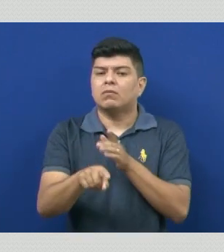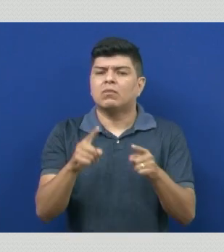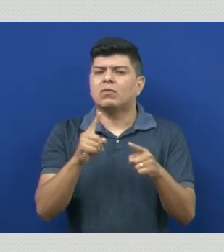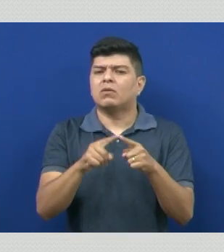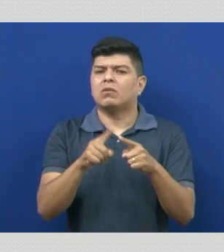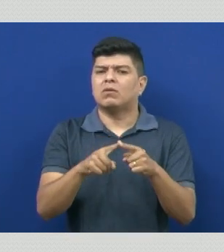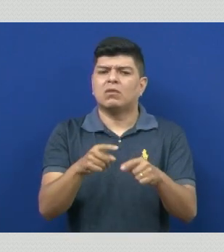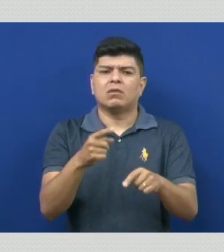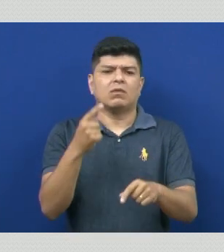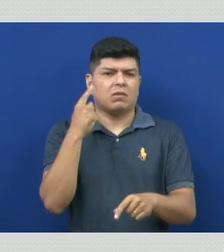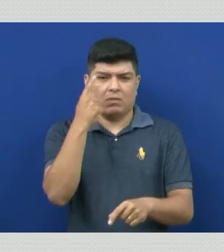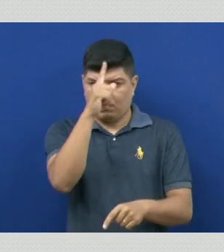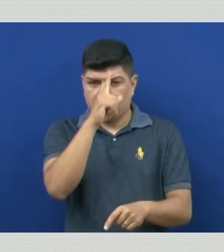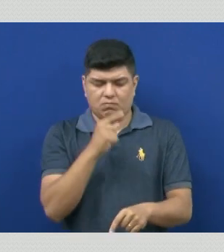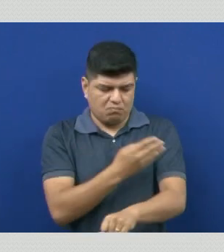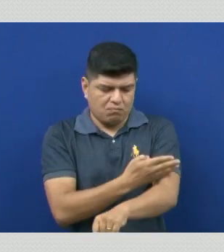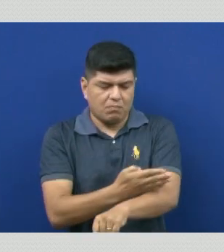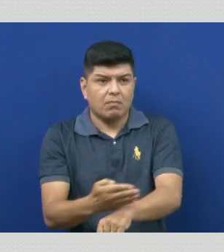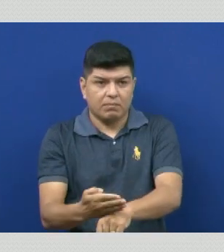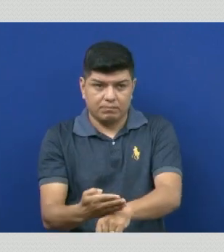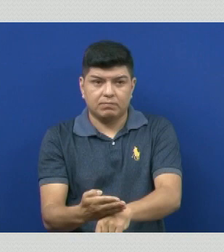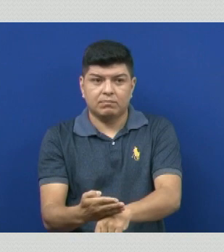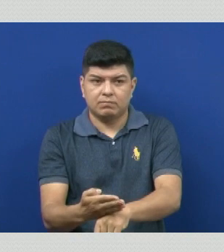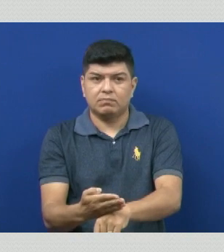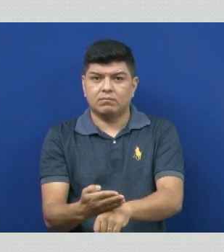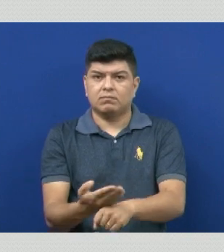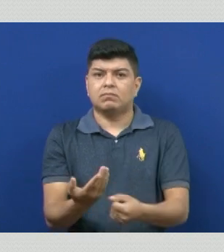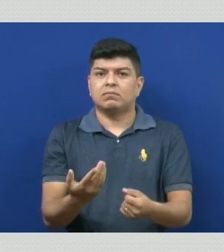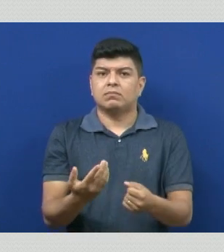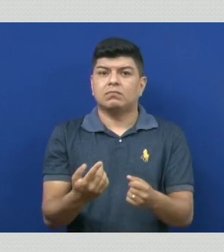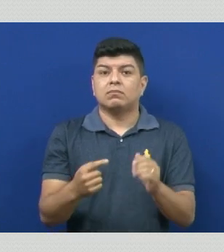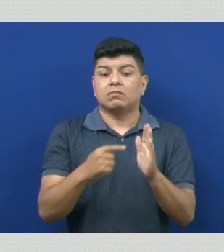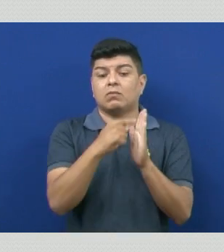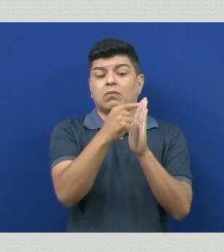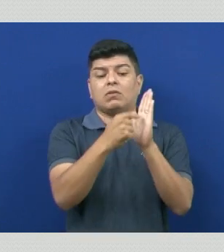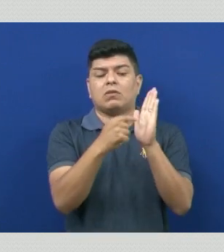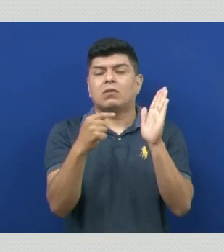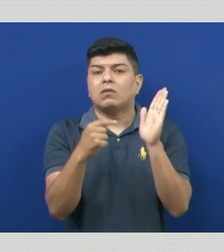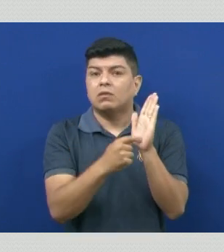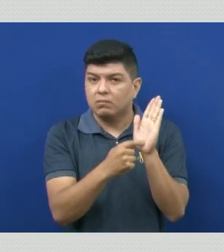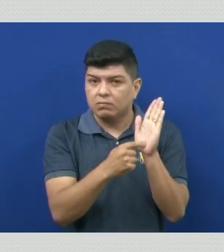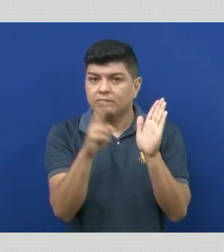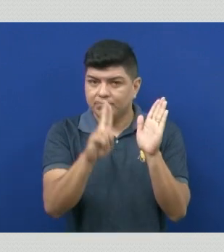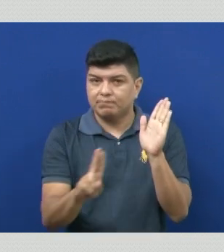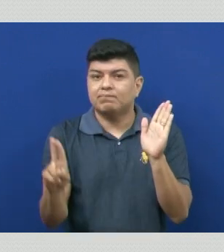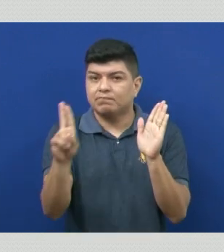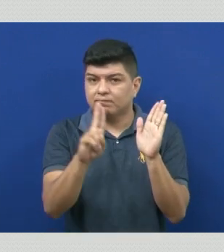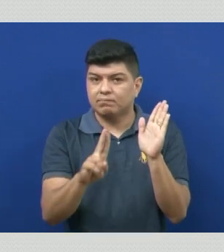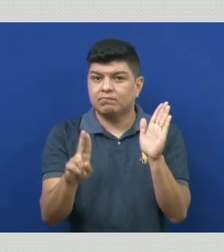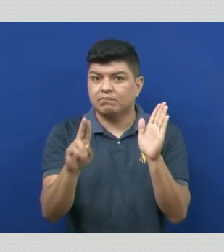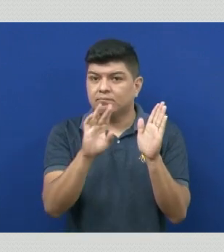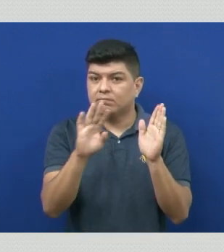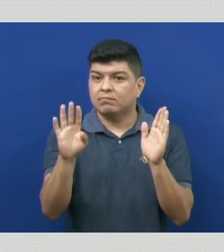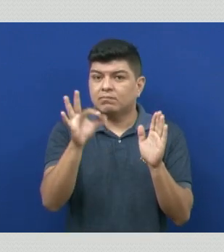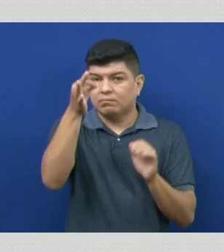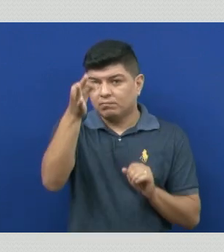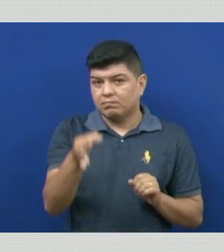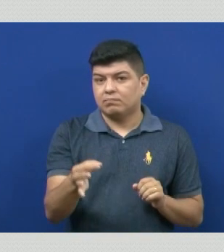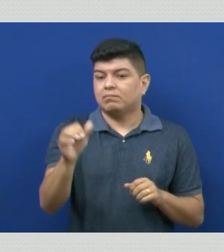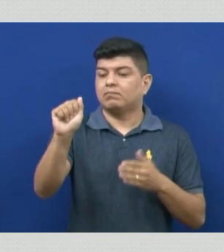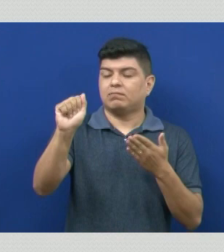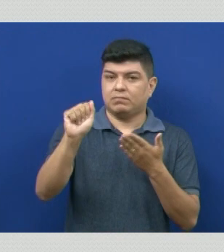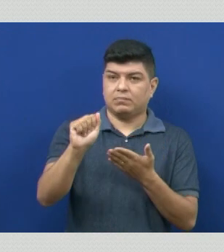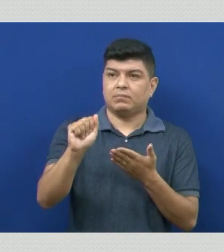tão pálida? Logo, nós iremos atribuir o ponto de interrogação. Por isso, a letra correta é a letra A.